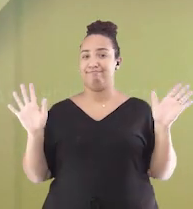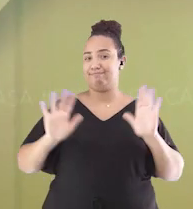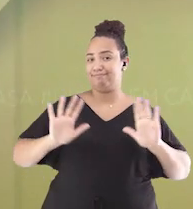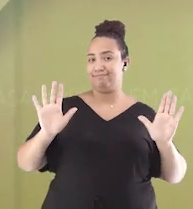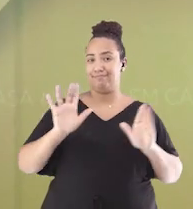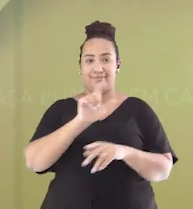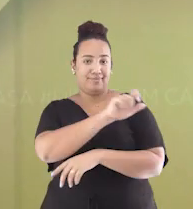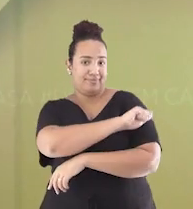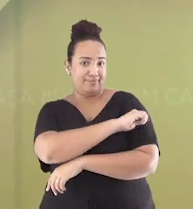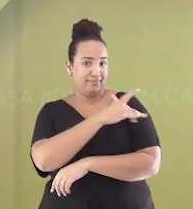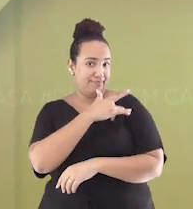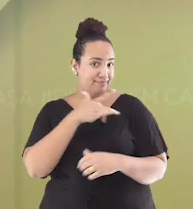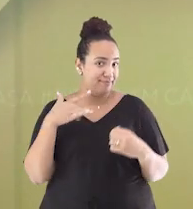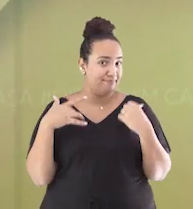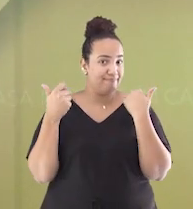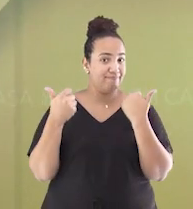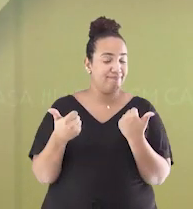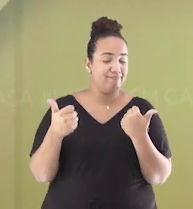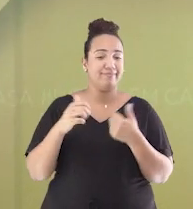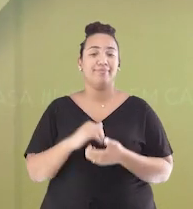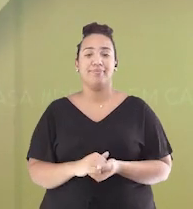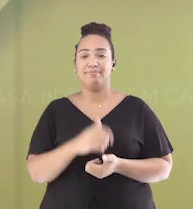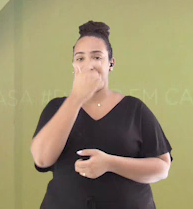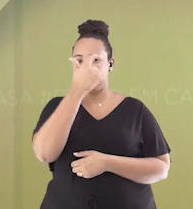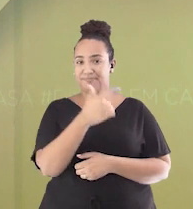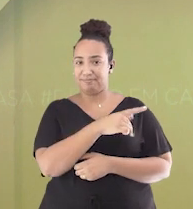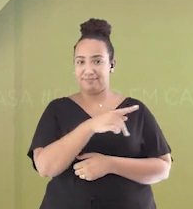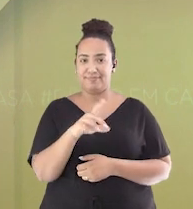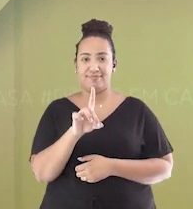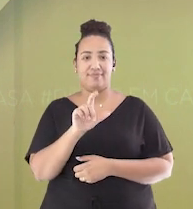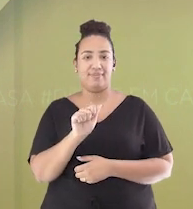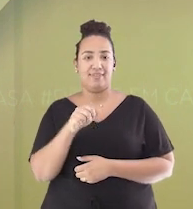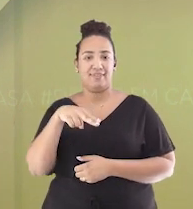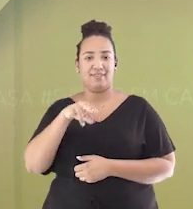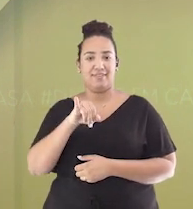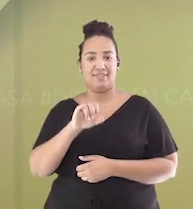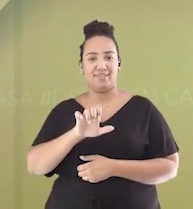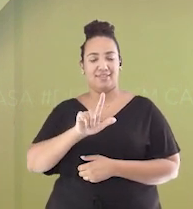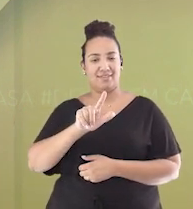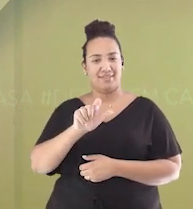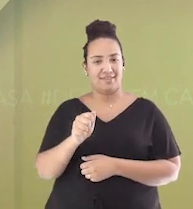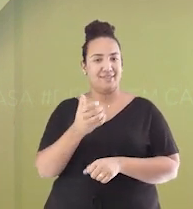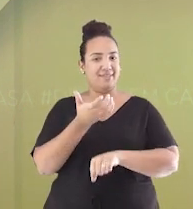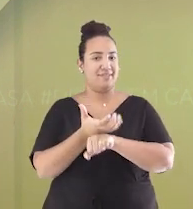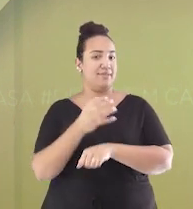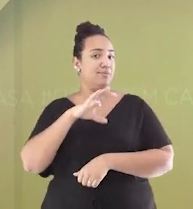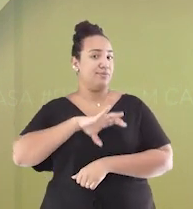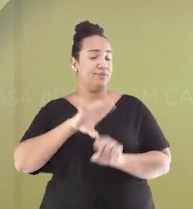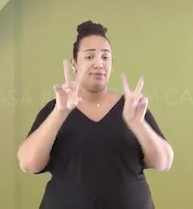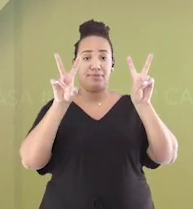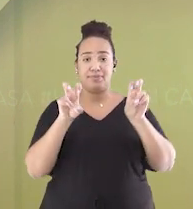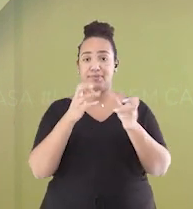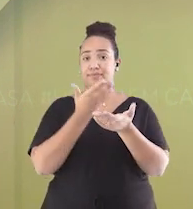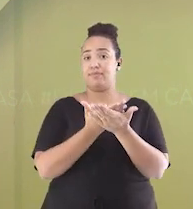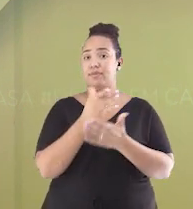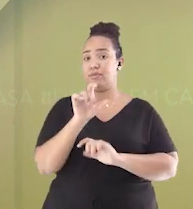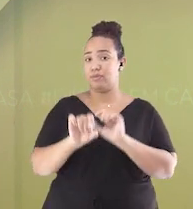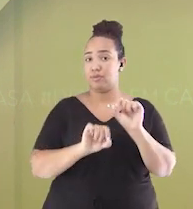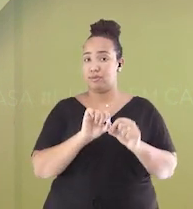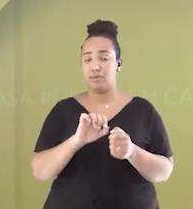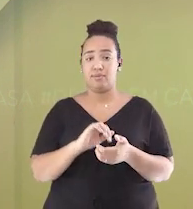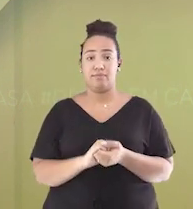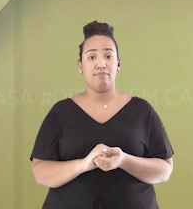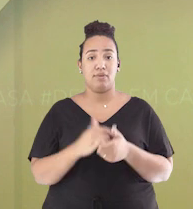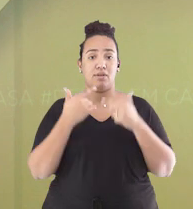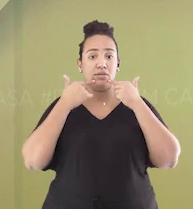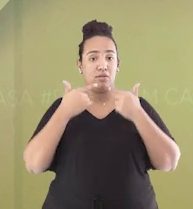Olá, estudantes! Tudo bem com vocês? Eu sou a professora Daniela Lima, de Língua Portuguesa. O tema da aula de hoje é da época